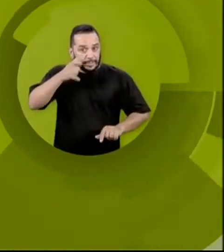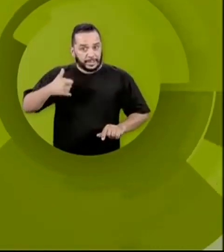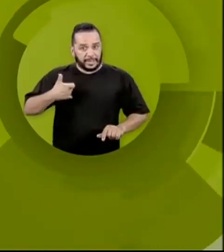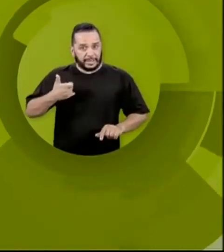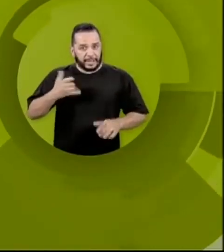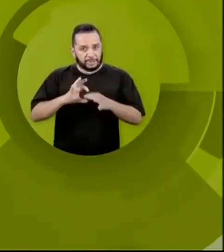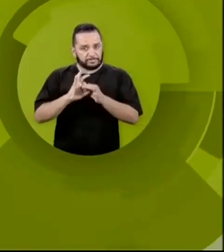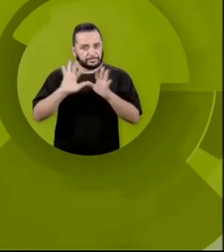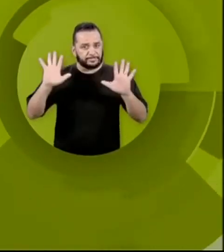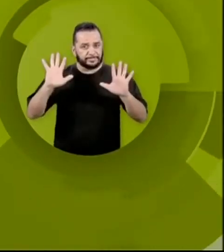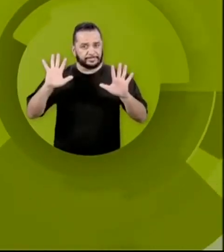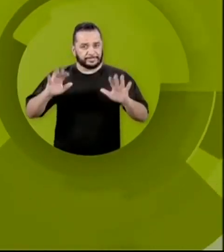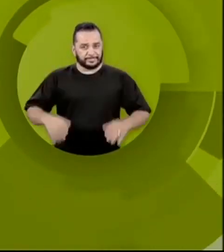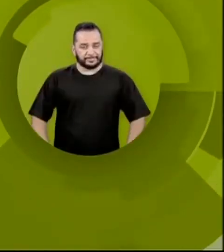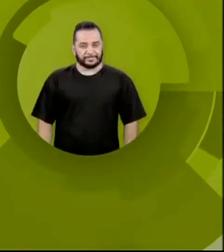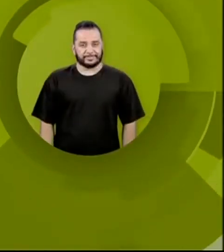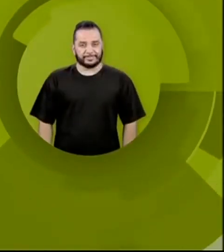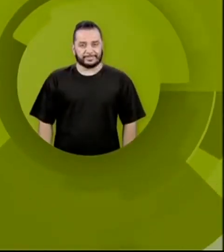para todos os públicos.